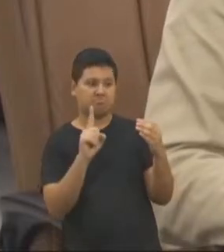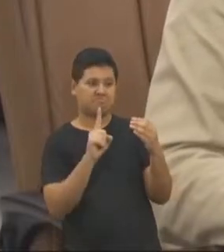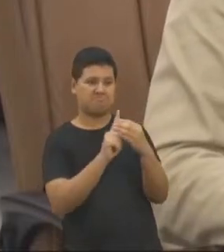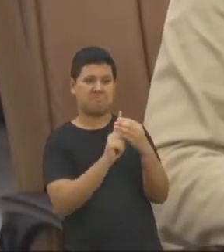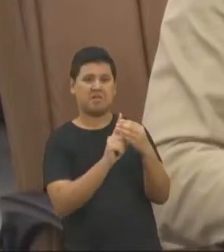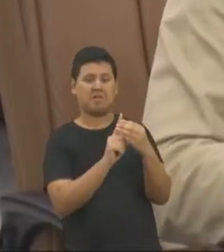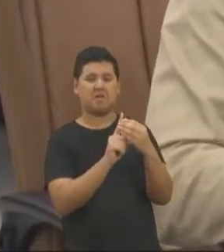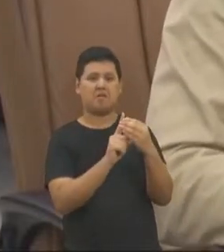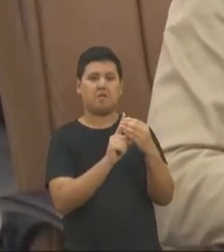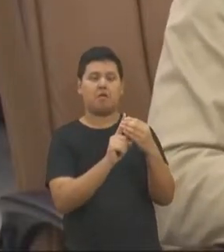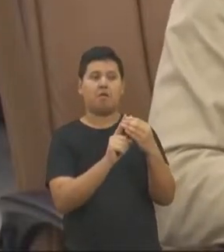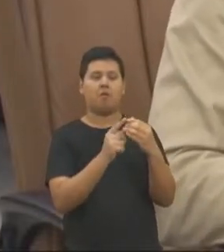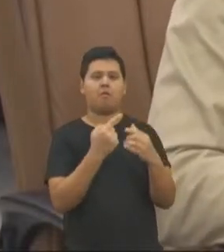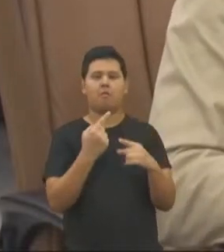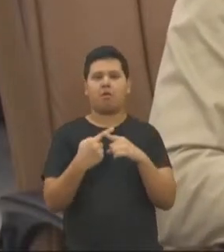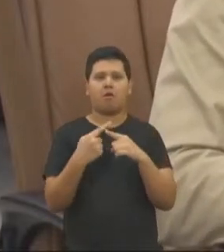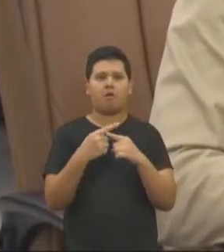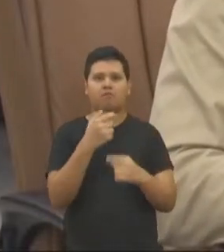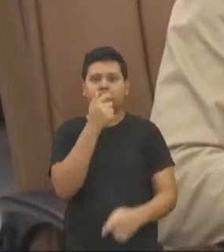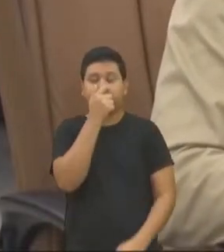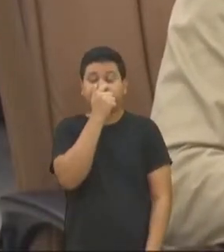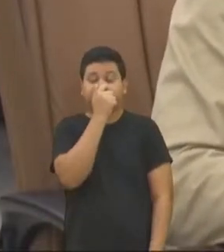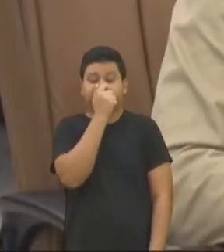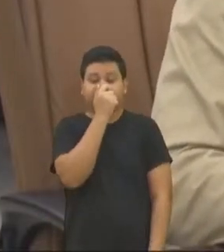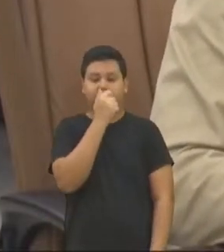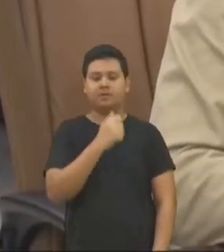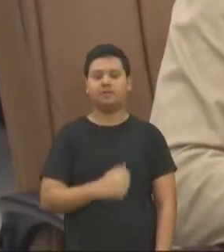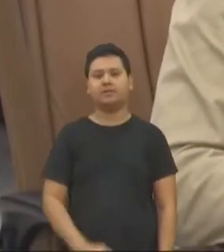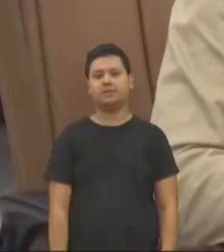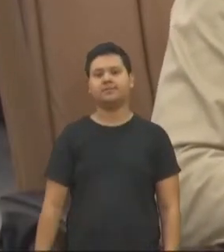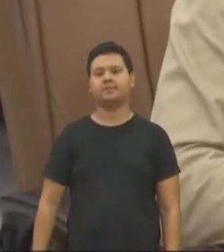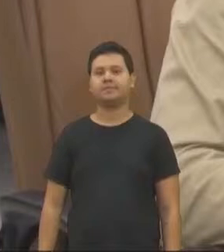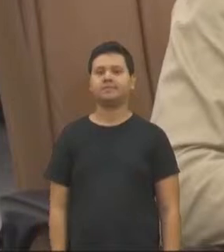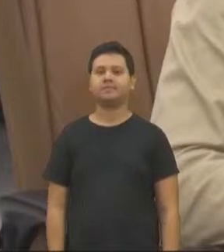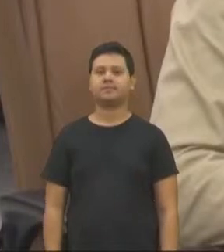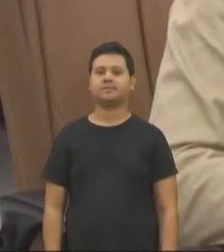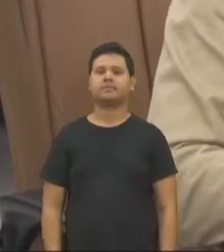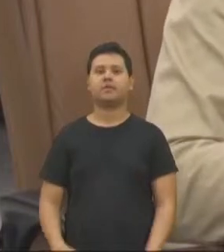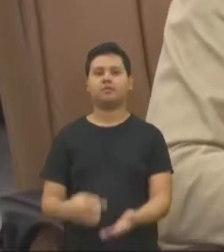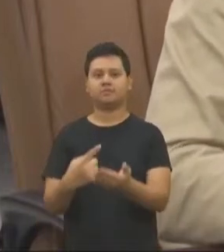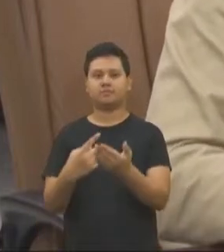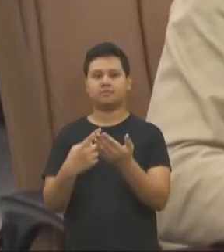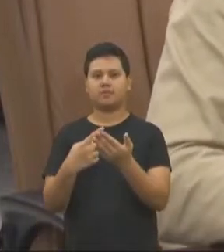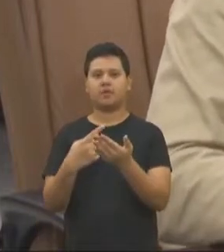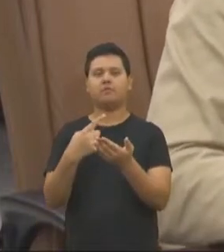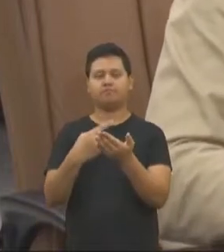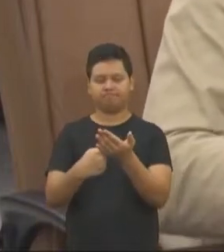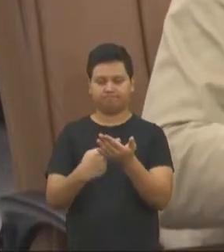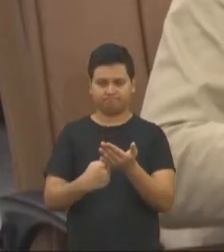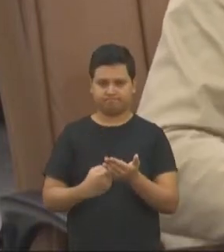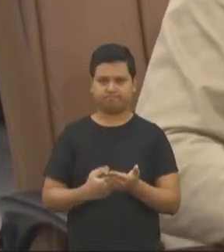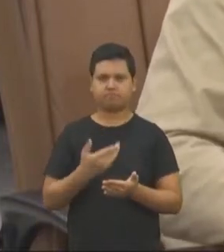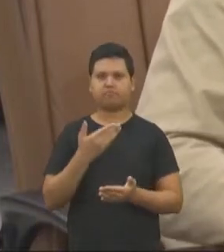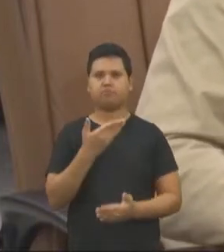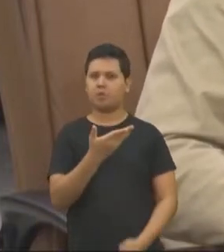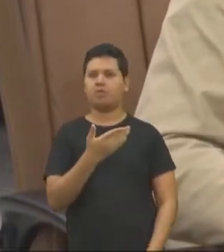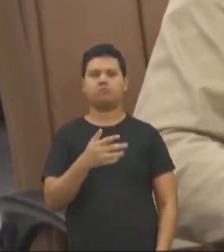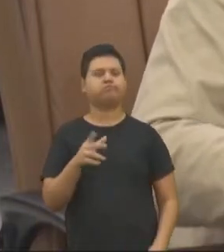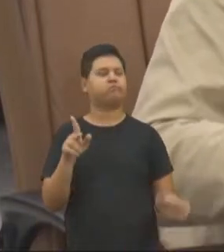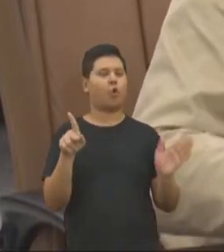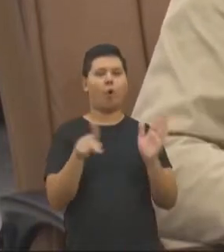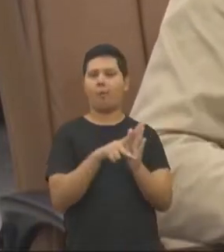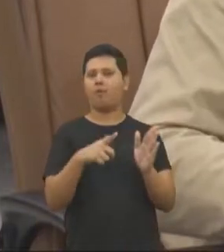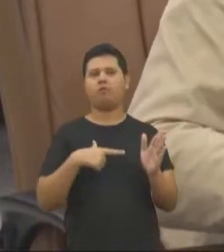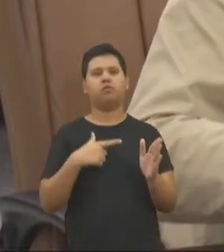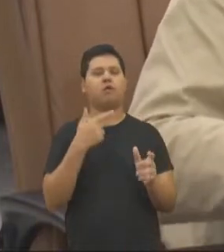do ônibus. Então, peço que a aviação toma providência, porque o povo não aguenta